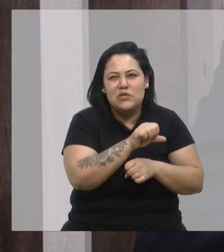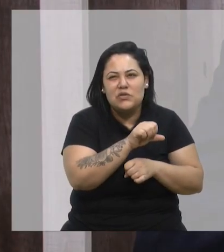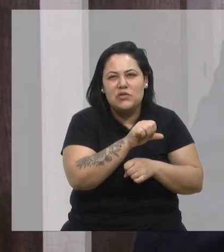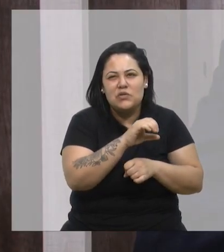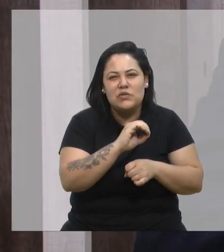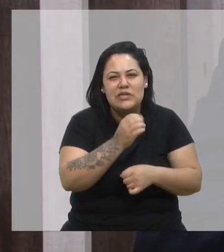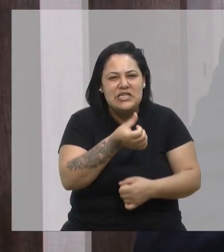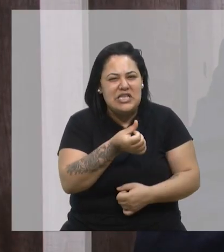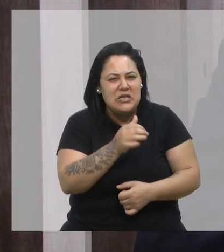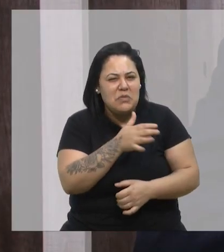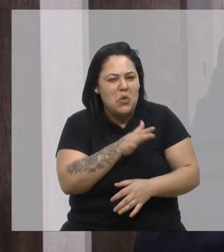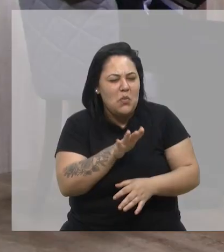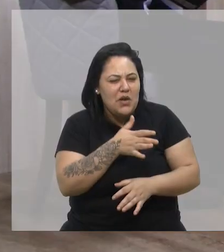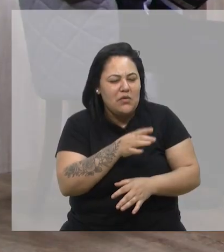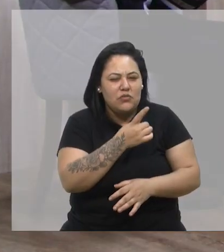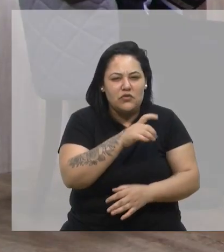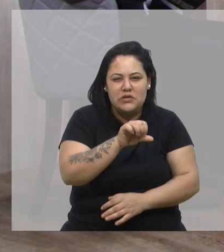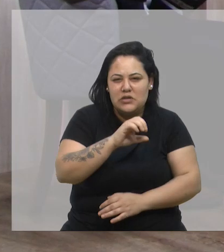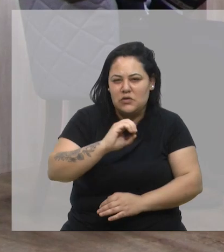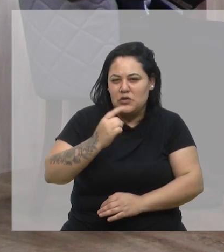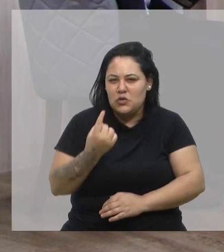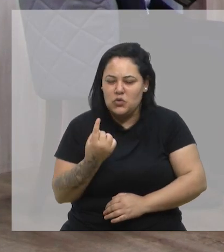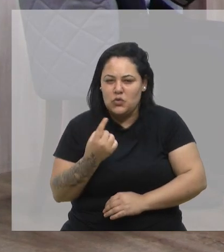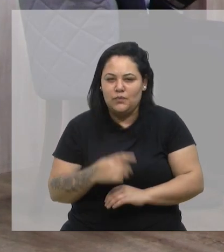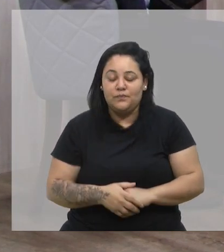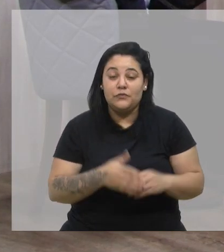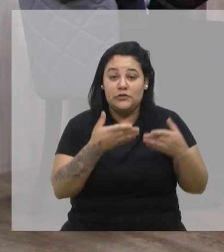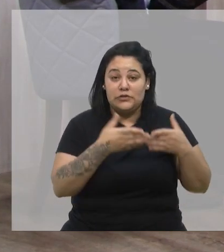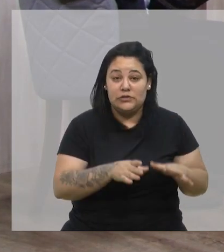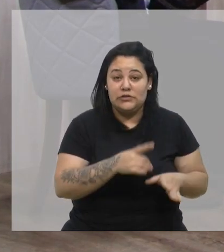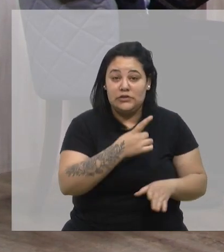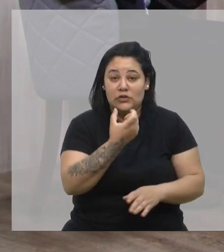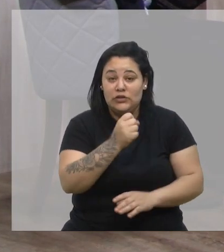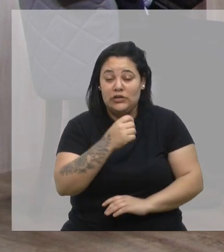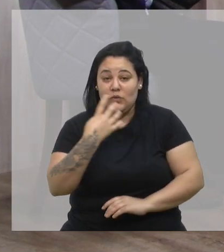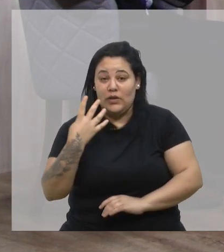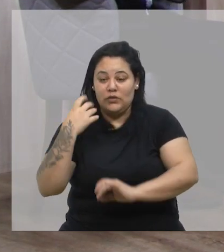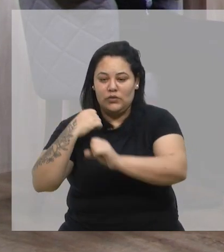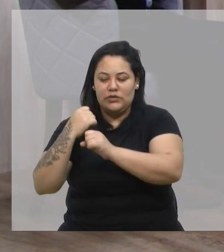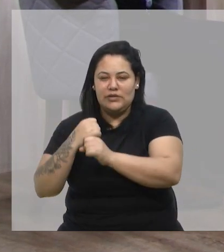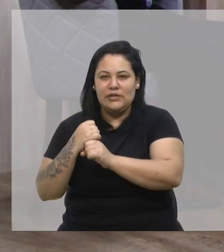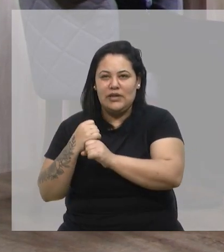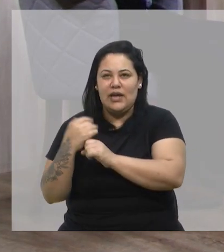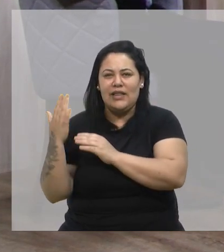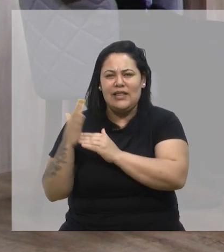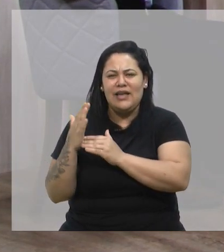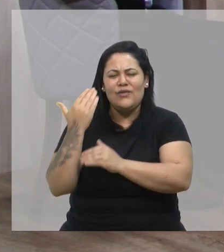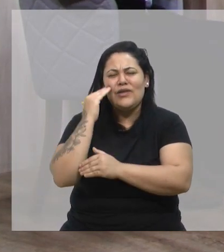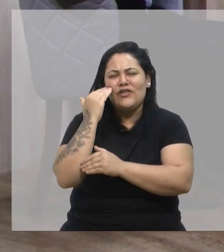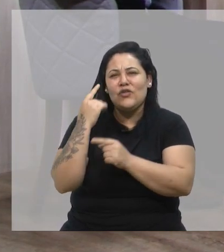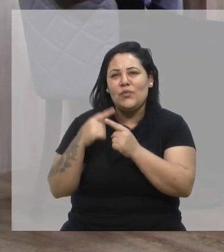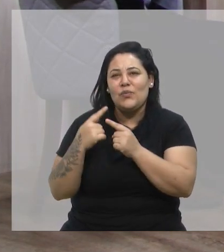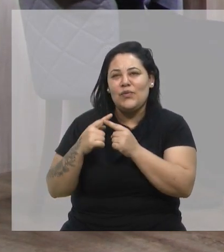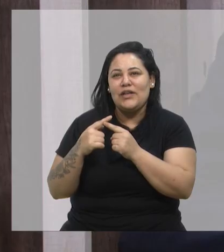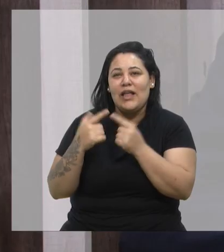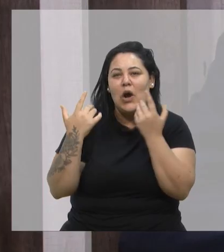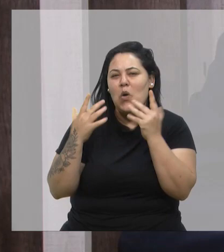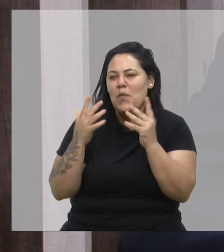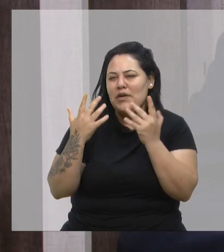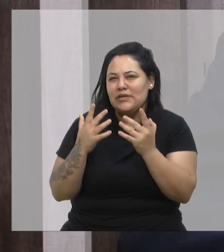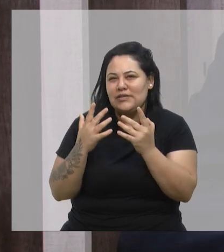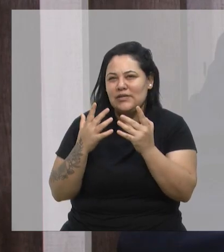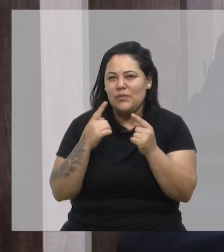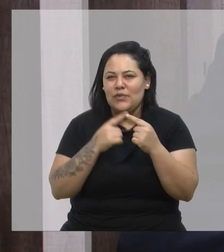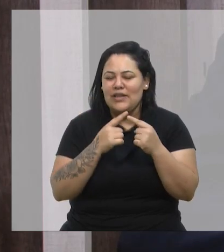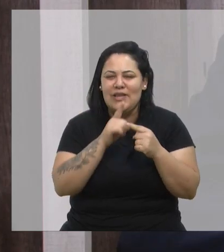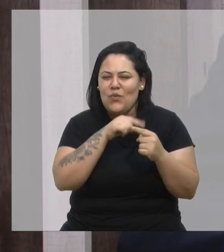alguma coisa. 1906 ou 1908. É, isso aí. Então, do nascimento dá uns 184 anos. Até não entendi muito o porquê da